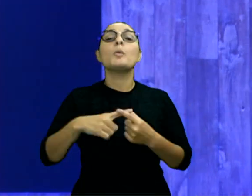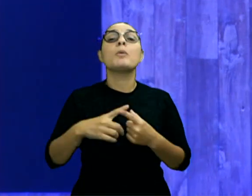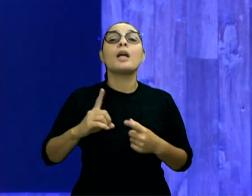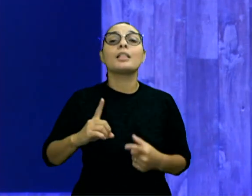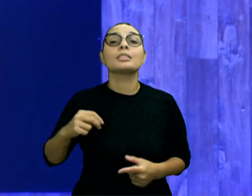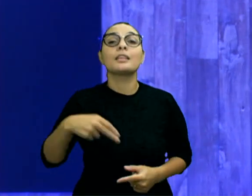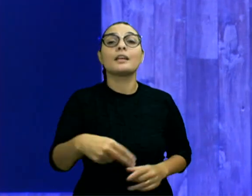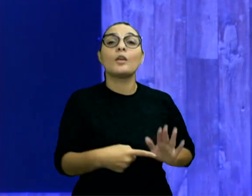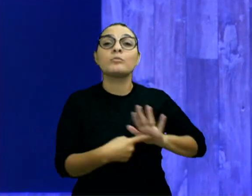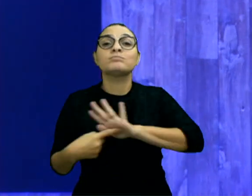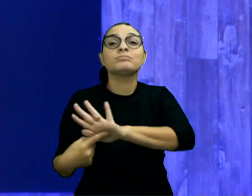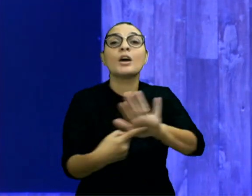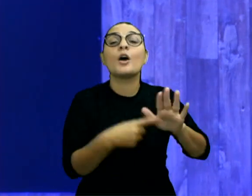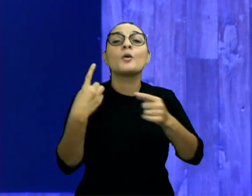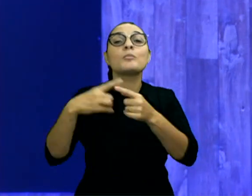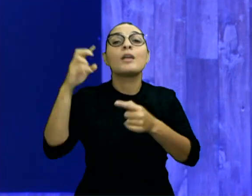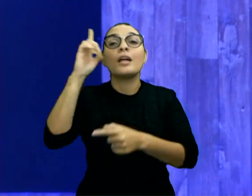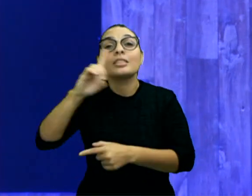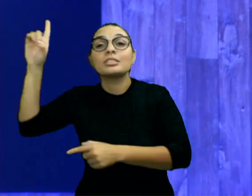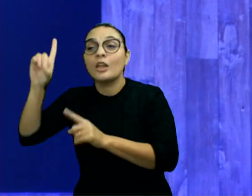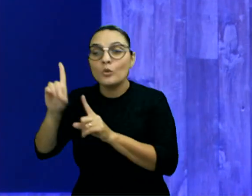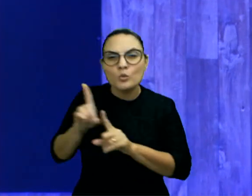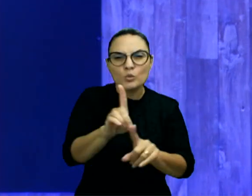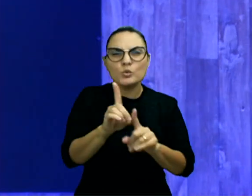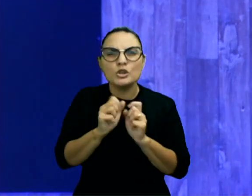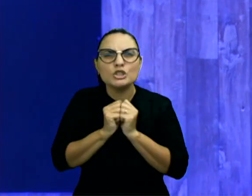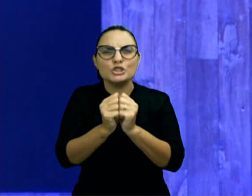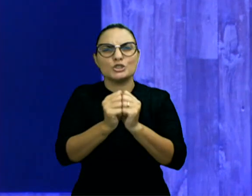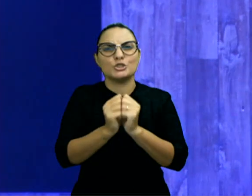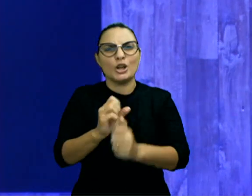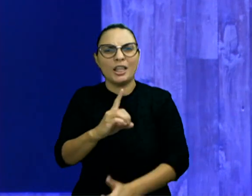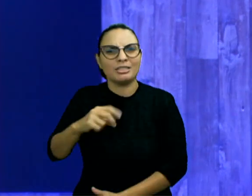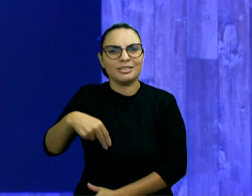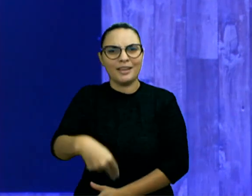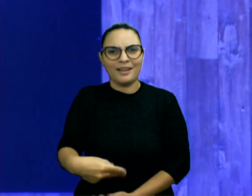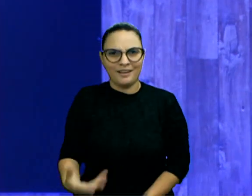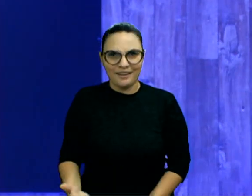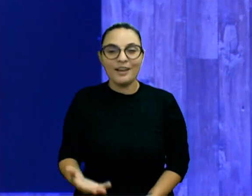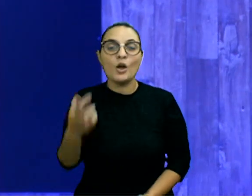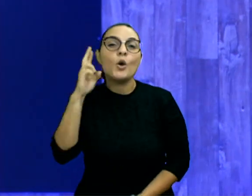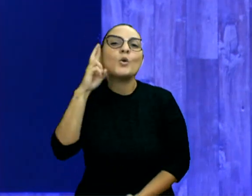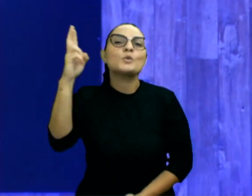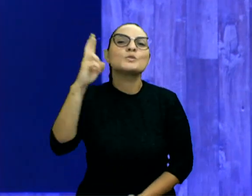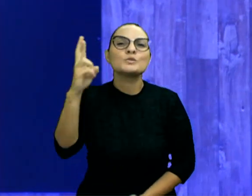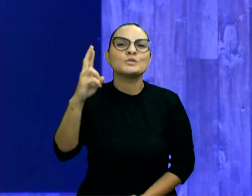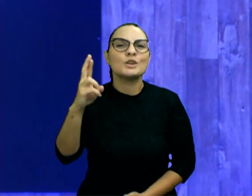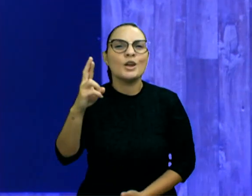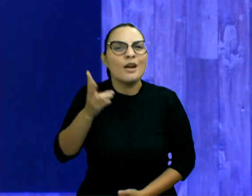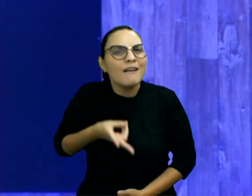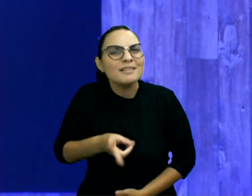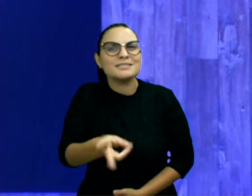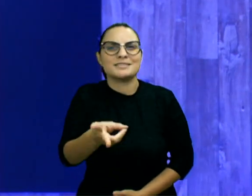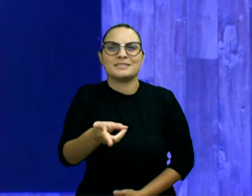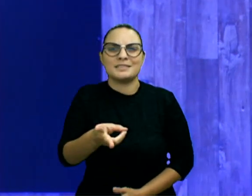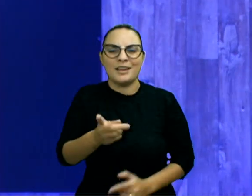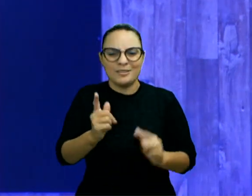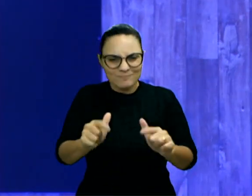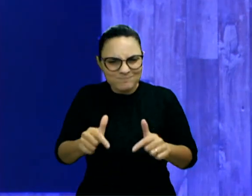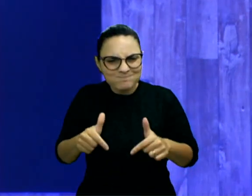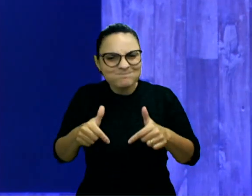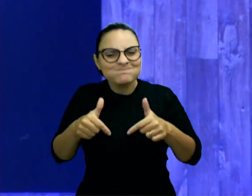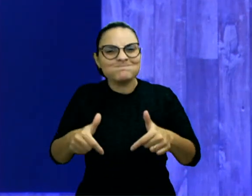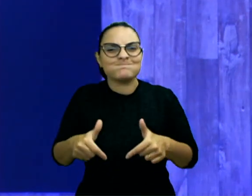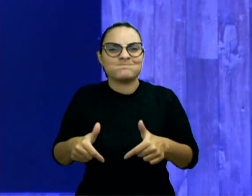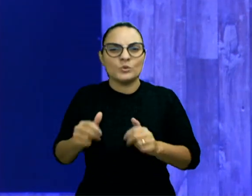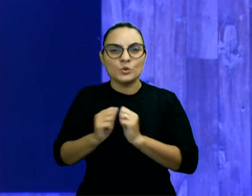o Senhor era com ele. O Senhor estava com Daniel. O Senhor estava presente ali na vida de Daniel. Daniel